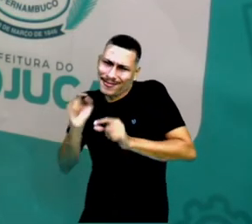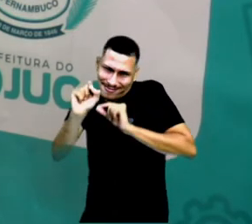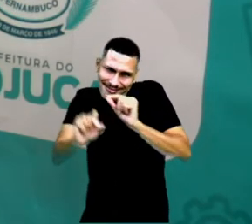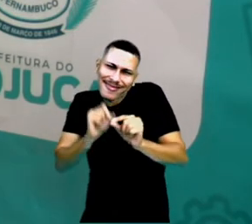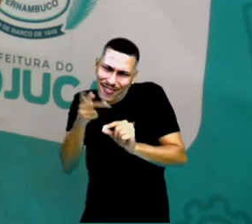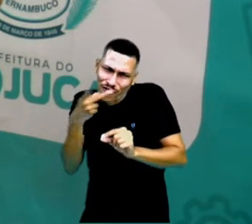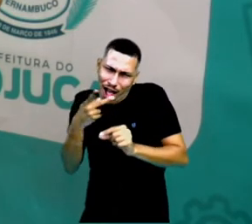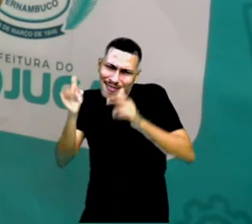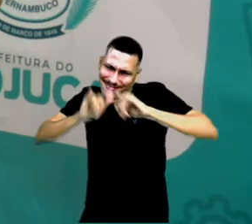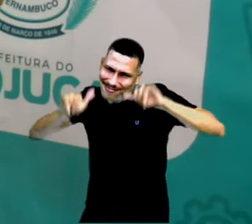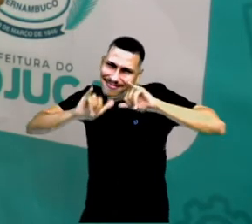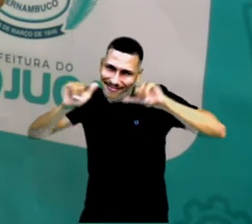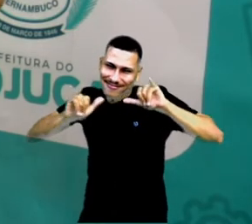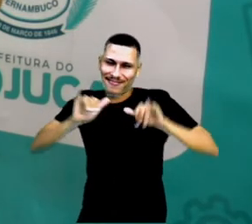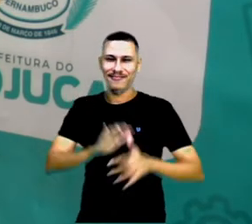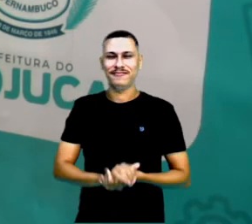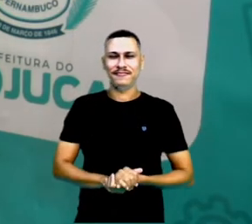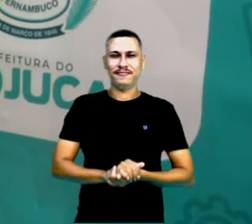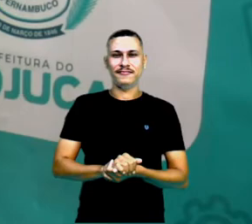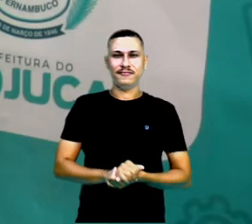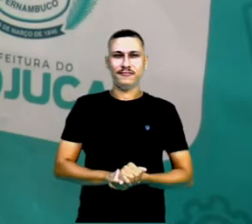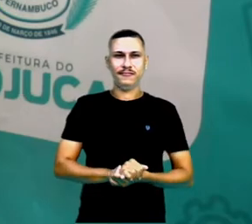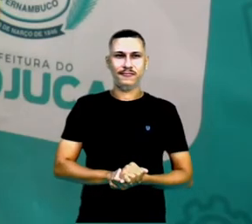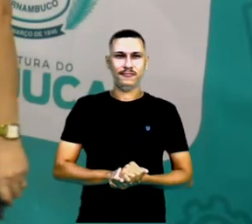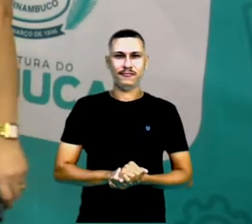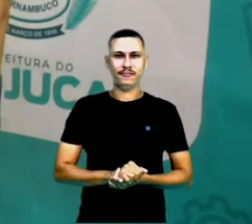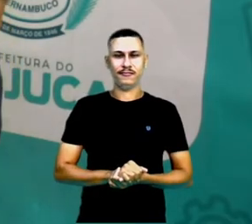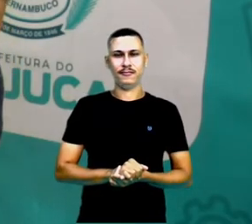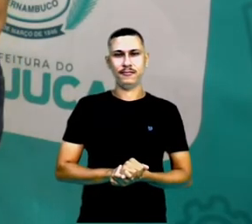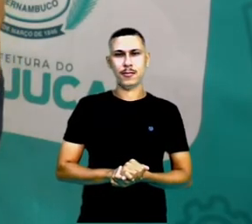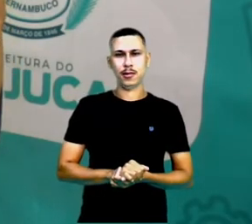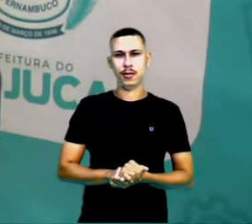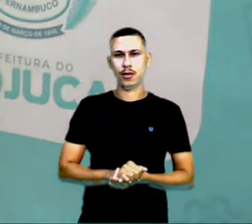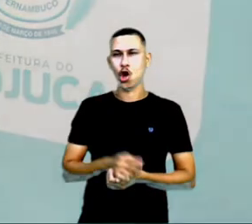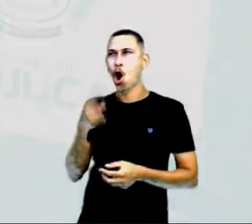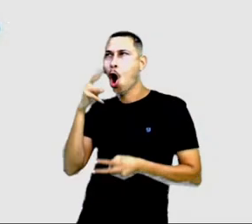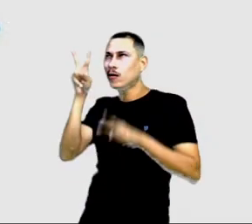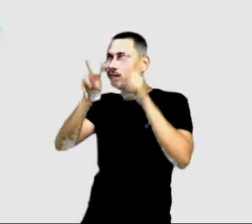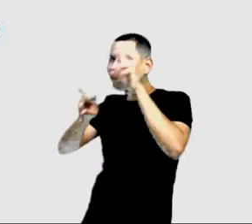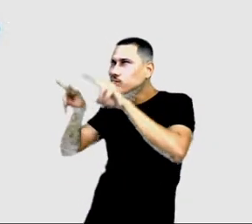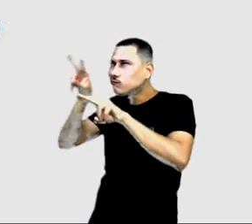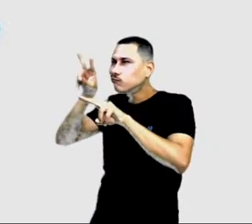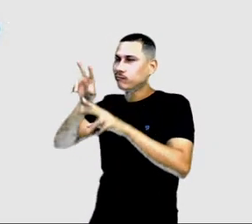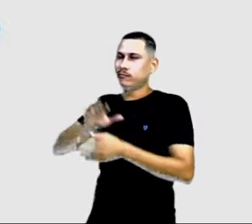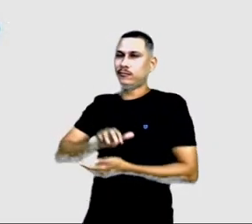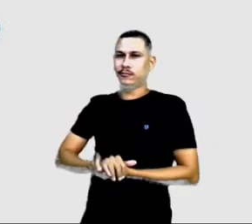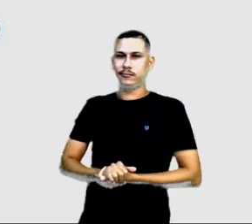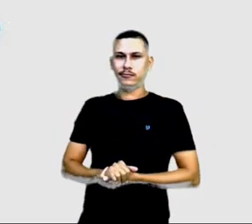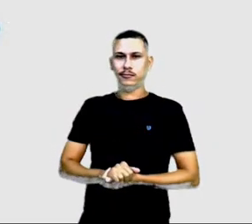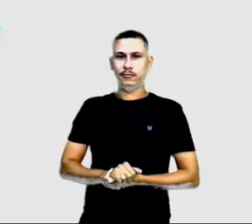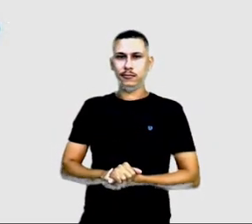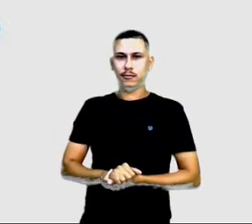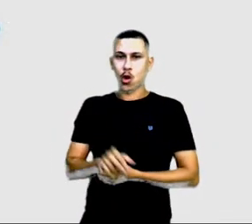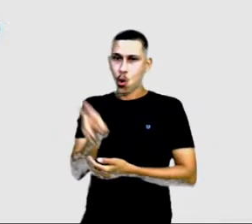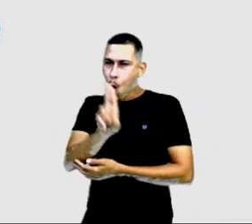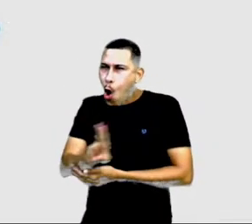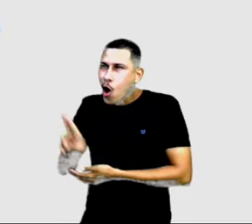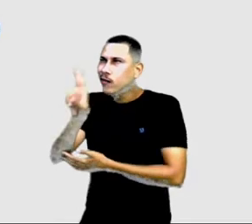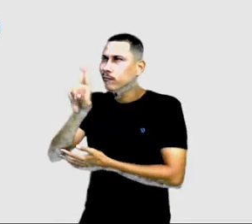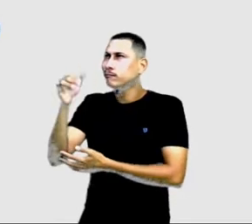a publicidade está dizendo aqui para a gente, né? Observa esse. Use o